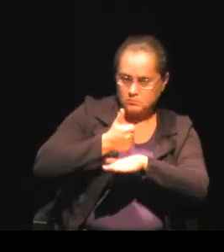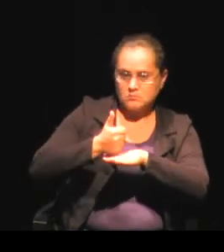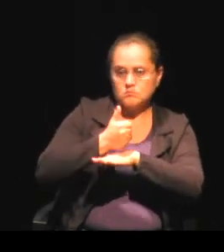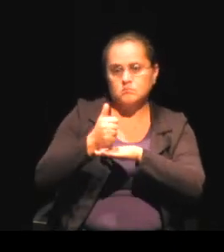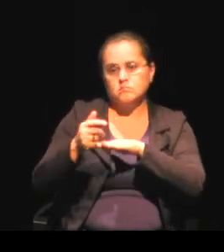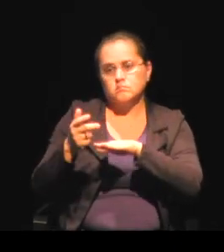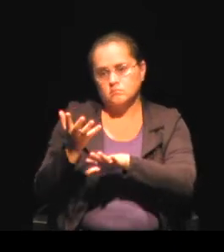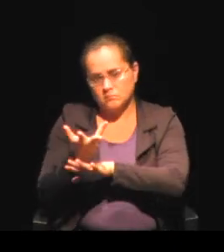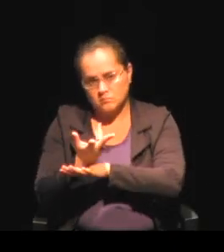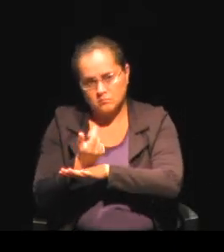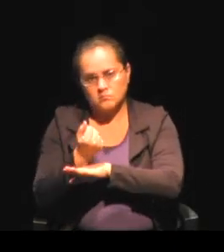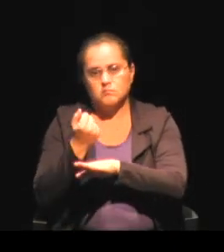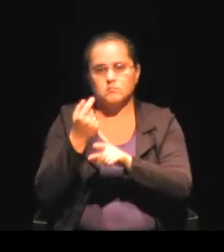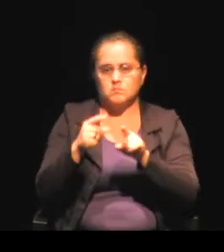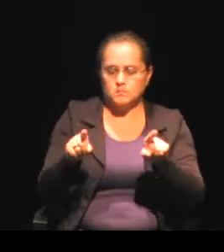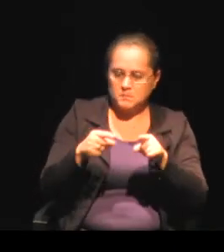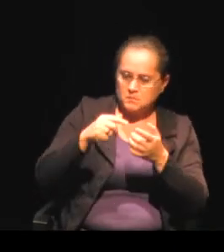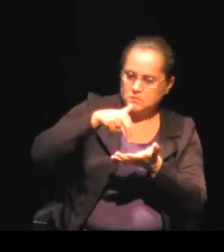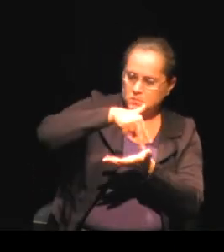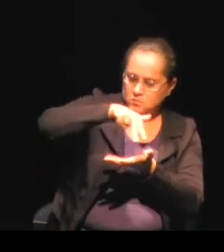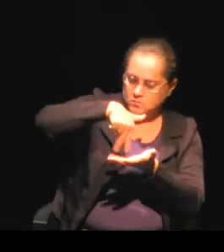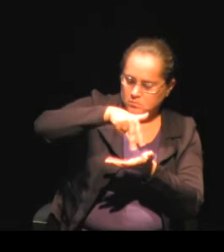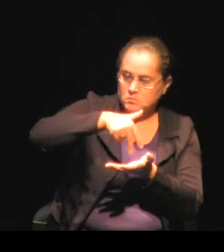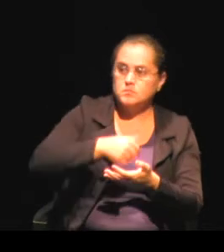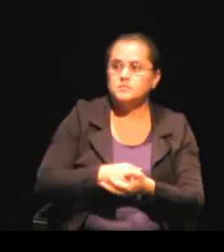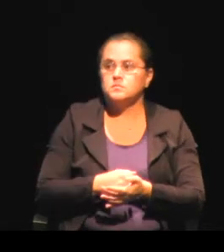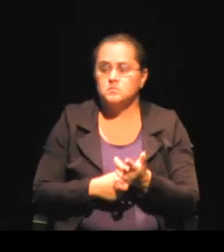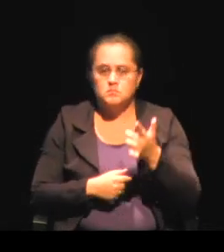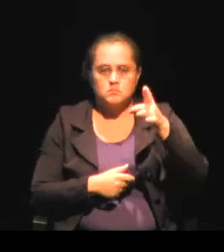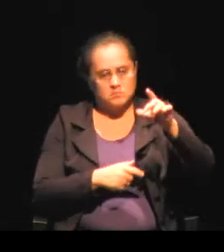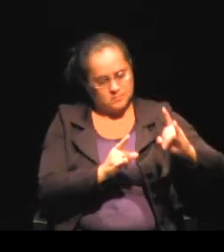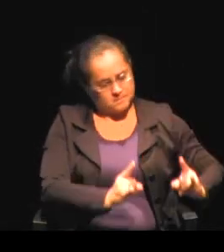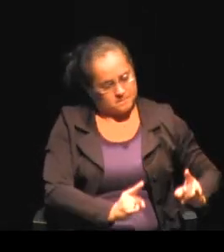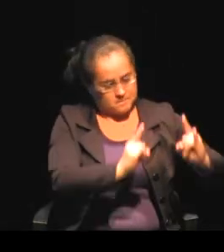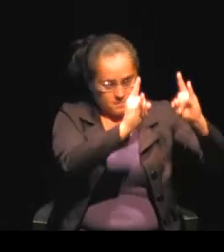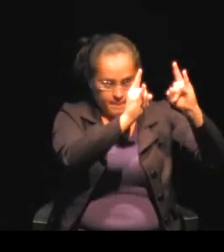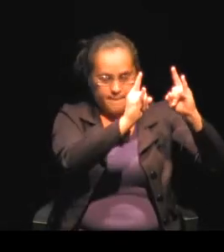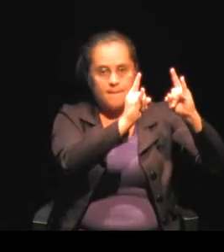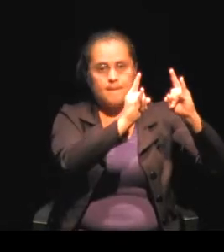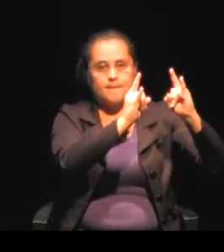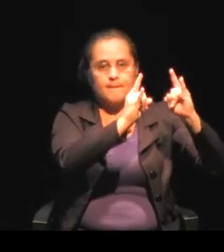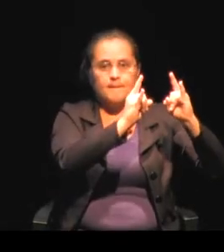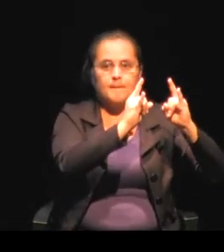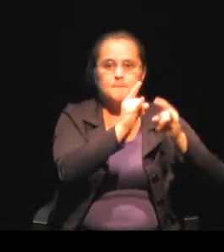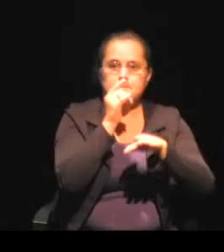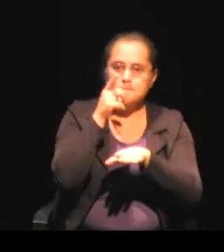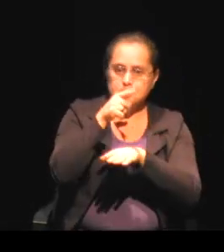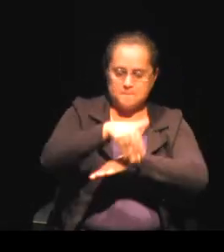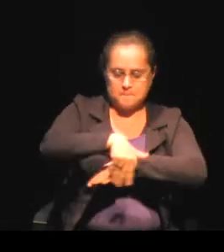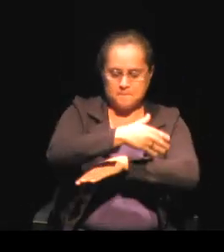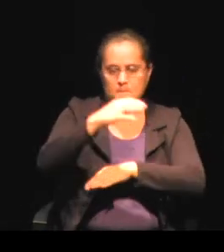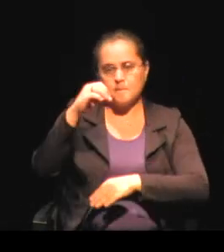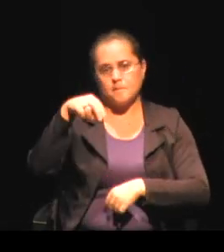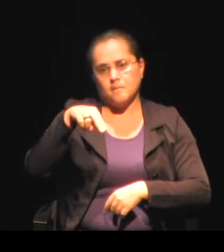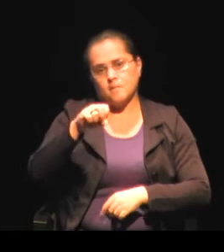destinado aos profissionais, aos corpos artísticos, né, ligados ao Teatro Municipal. E o outro restante dos edifícios que estão lá, voltados para